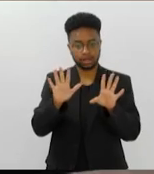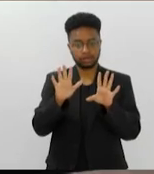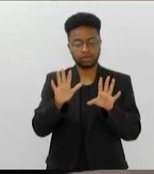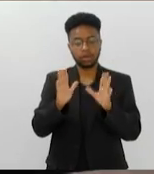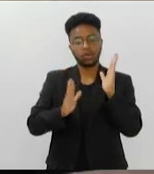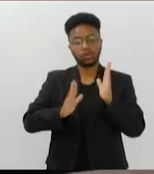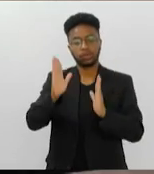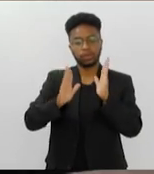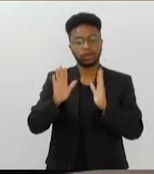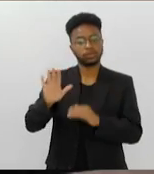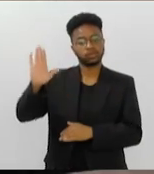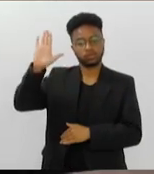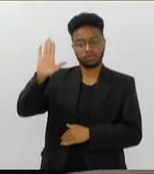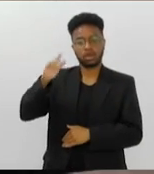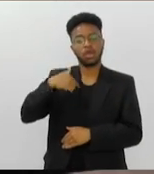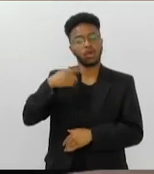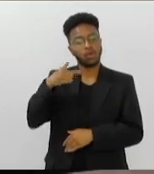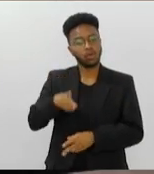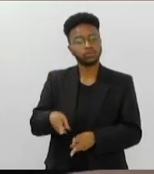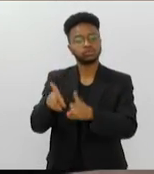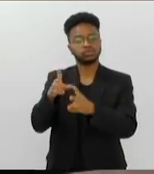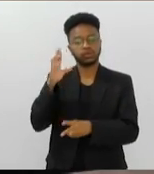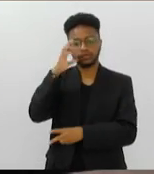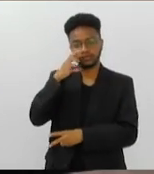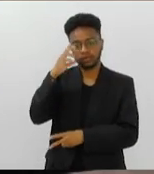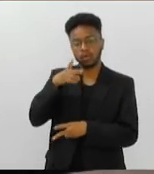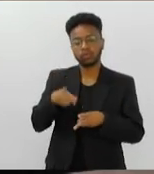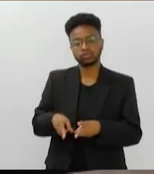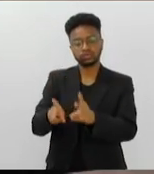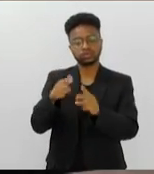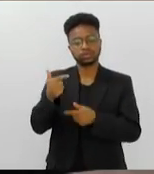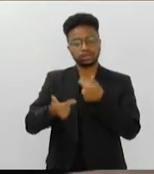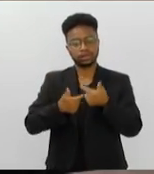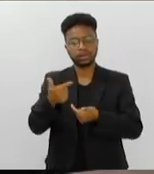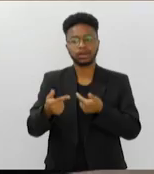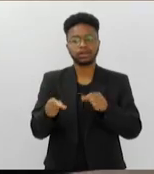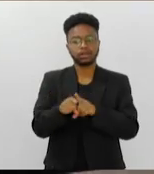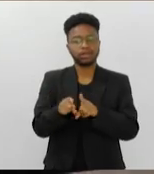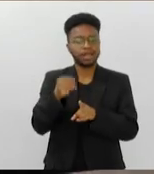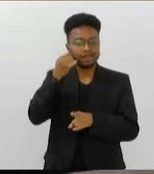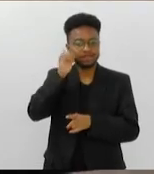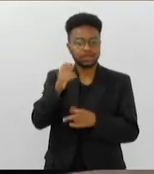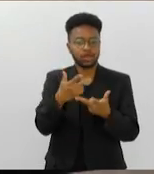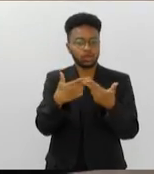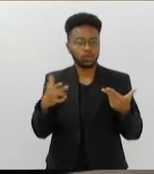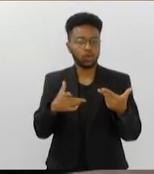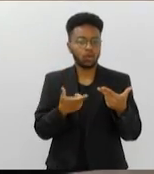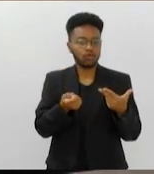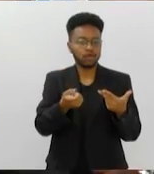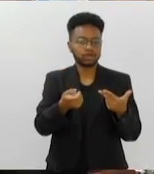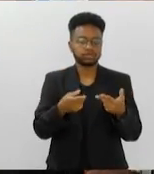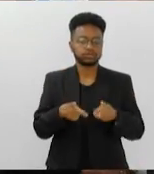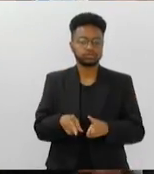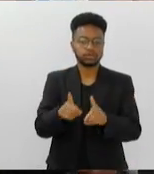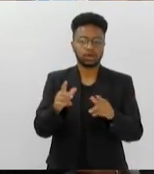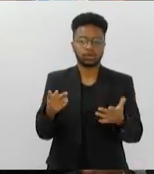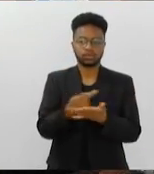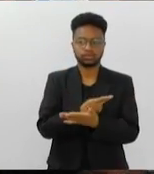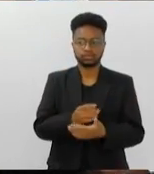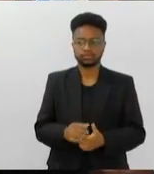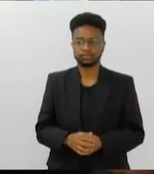campanha eleitoral, eu sigo fiscalizando, eu sigo trabalhando para não deixar esse tipo de covardia acontecer.